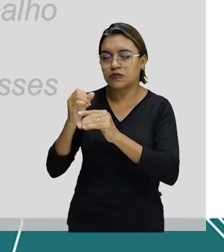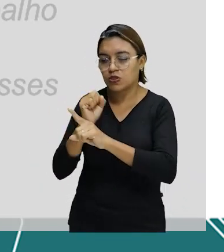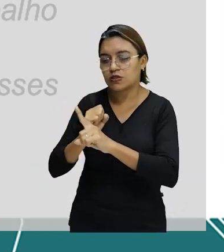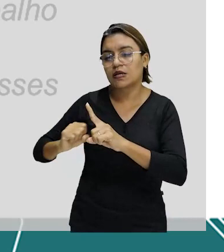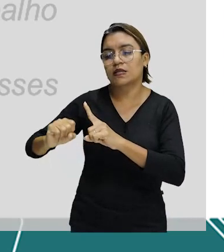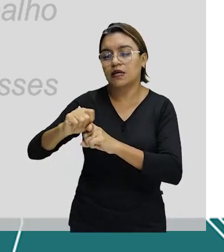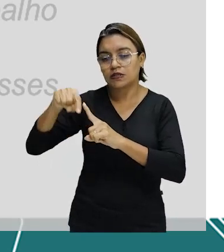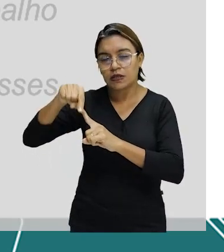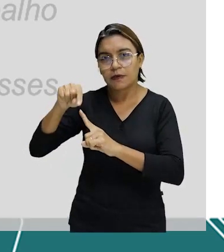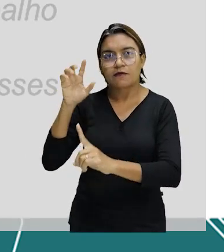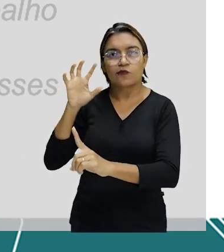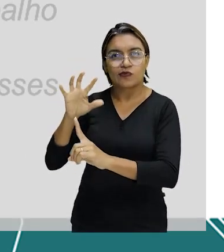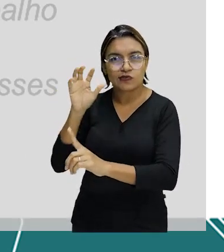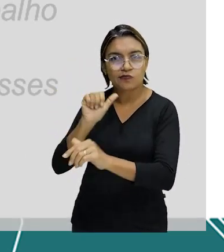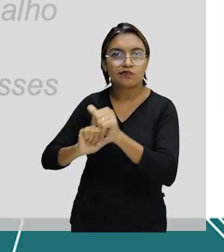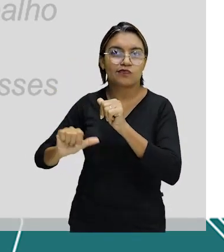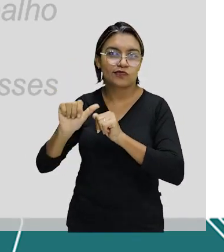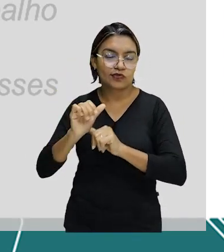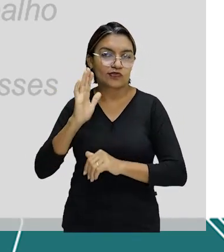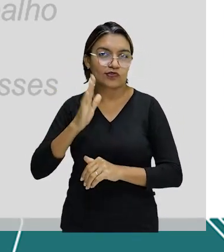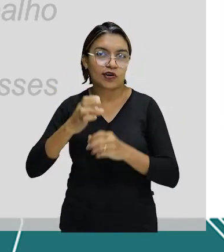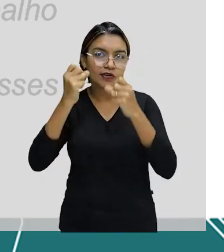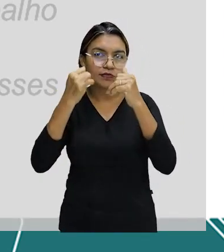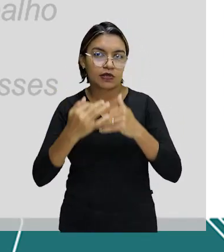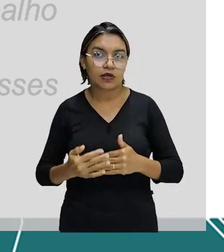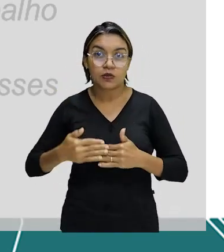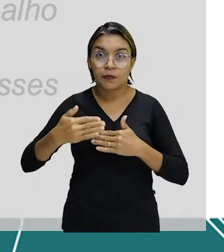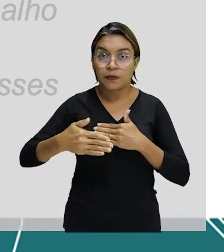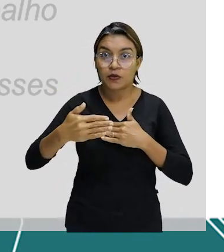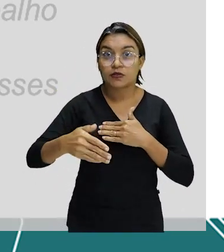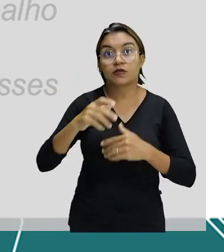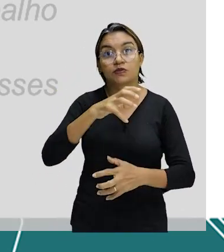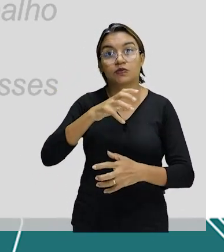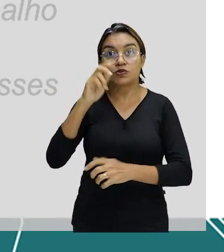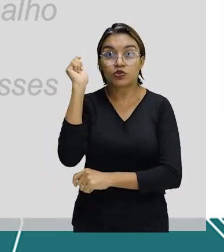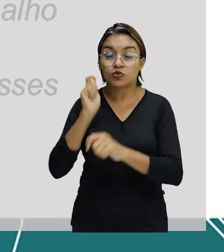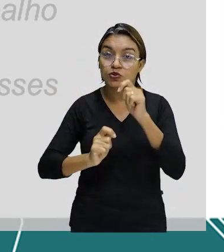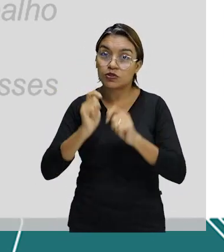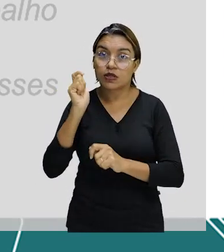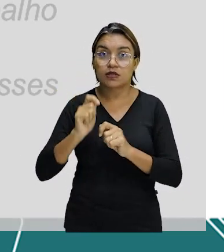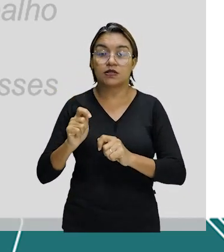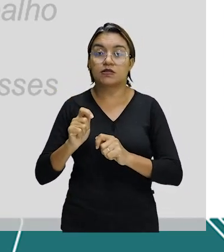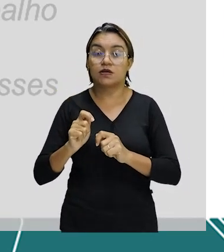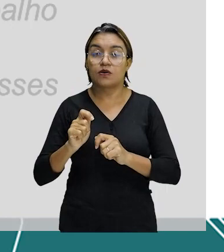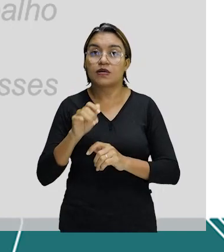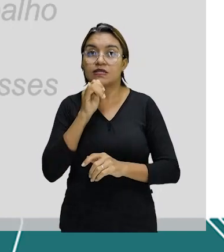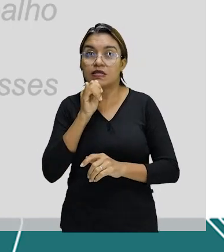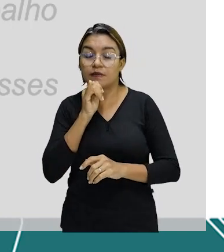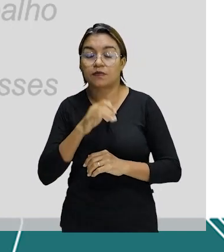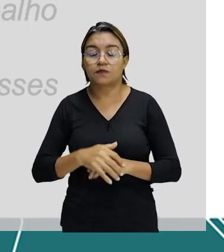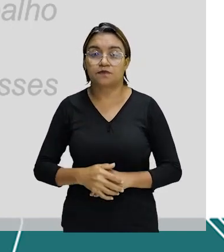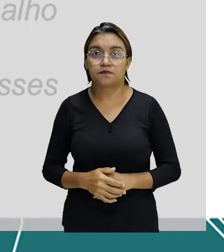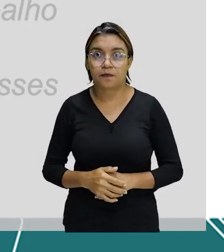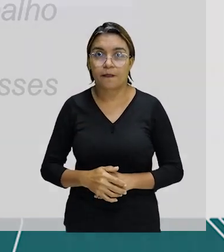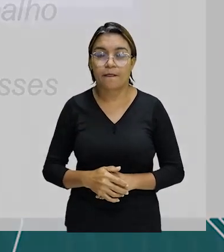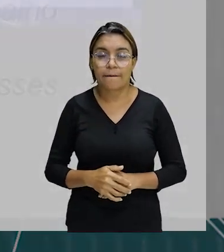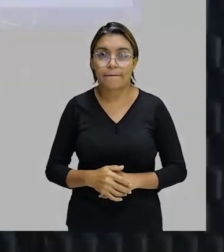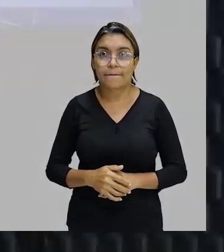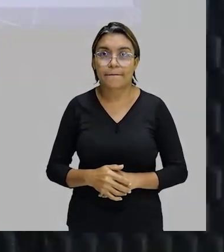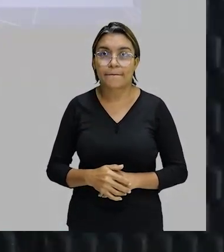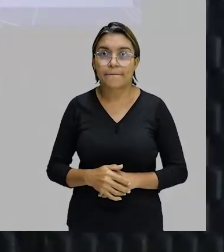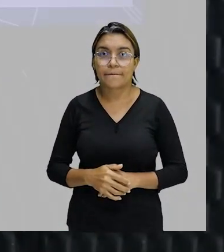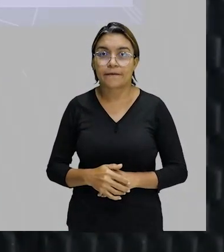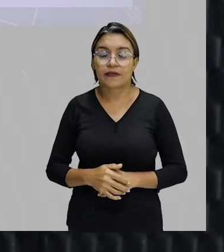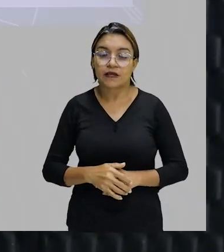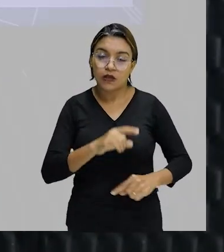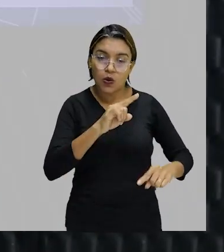sociedade também. Como nós já falamos, o processo de industrialização ele não vai alterar apenas, né, a questão